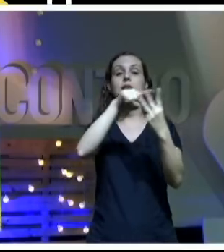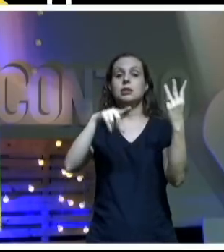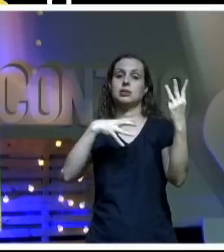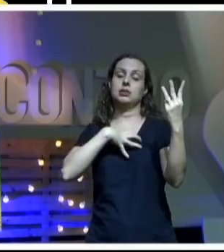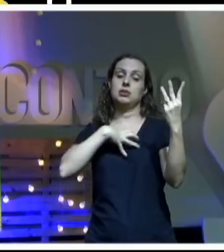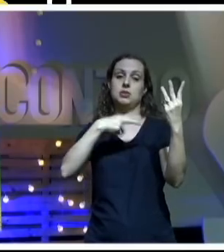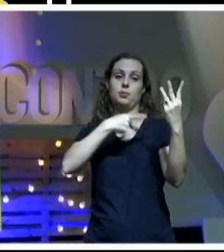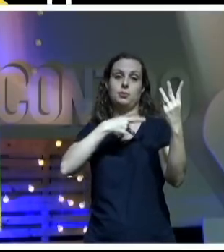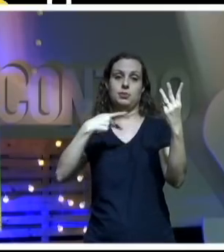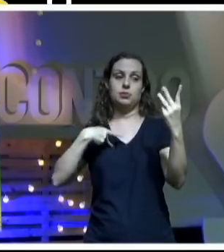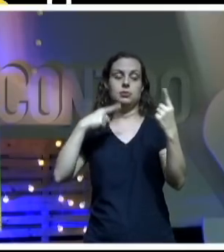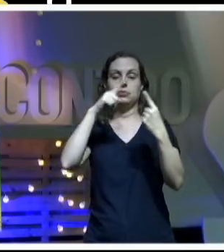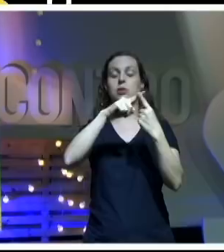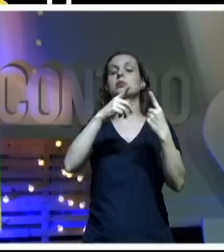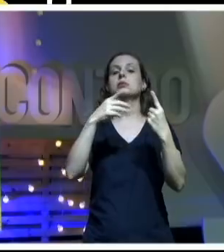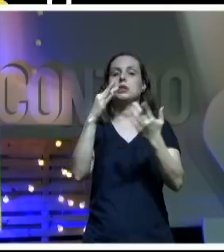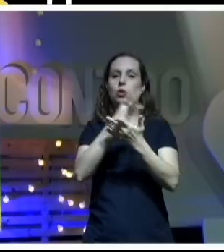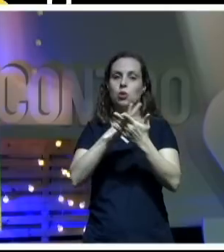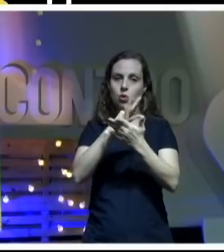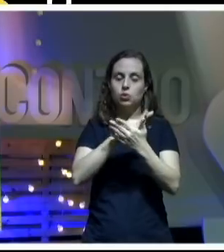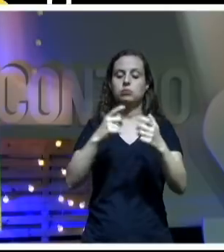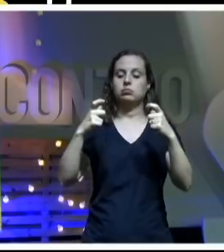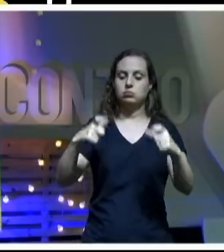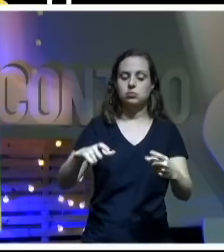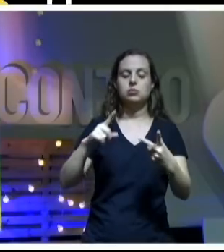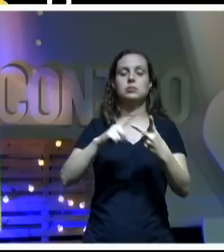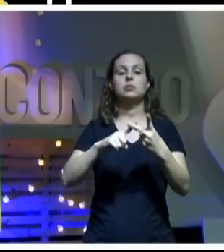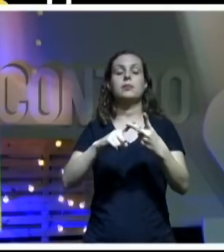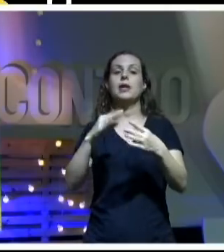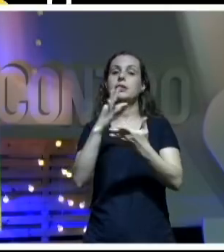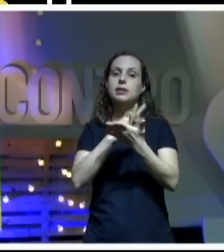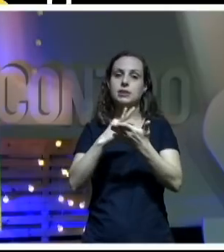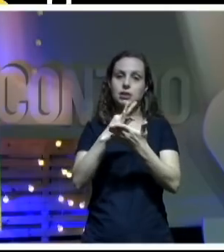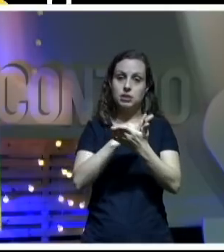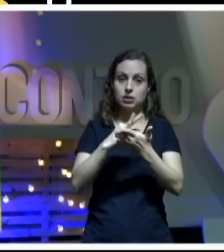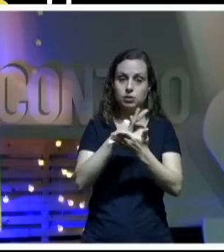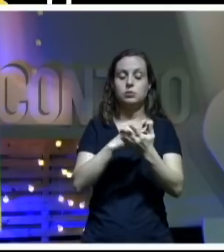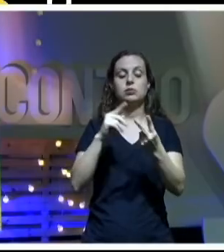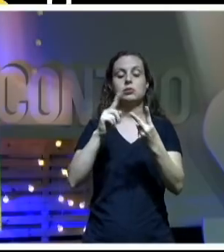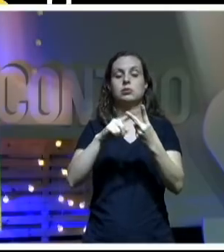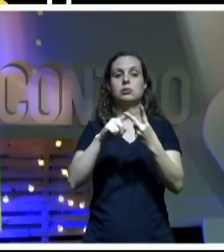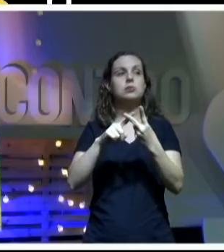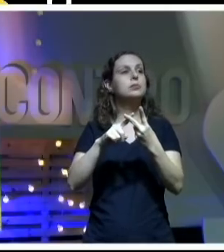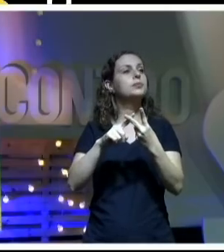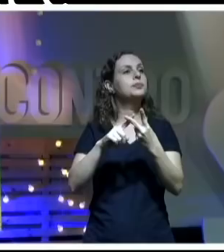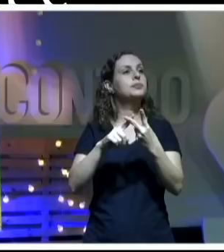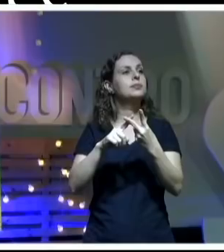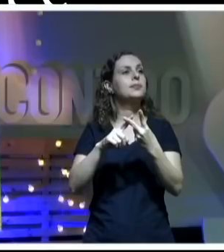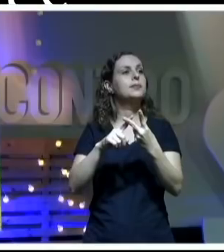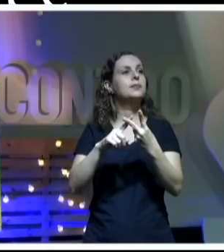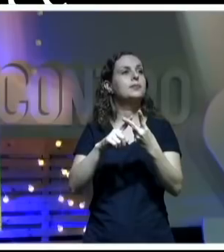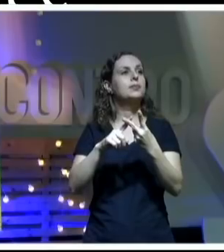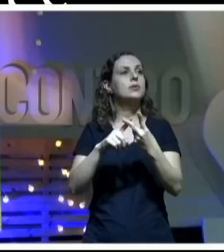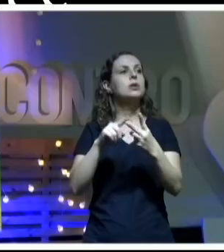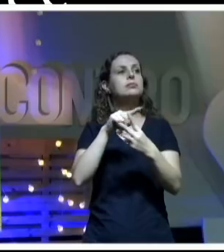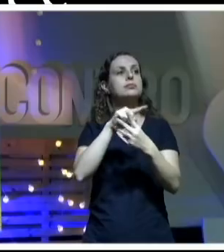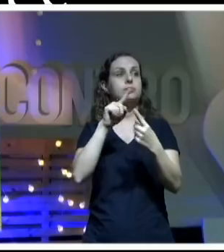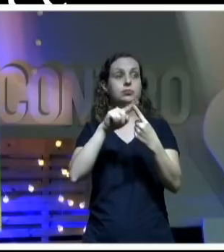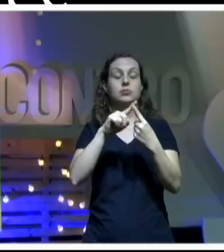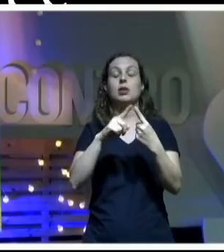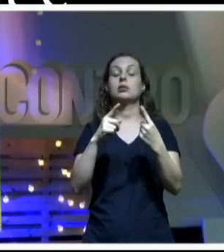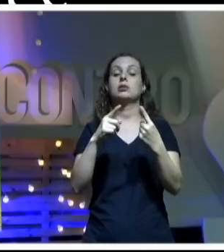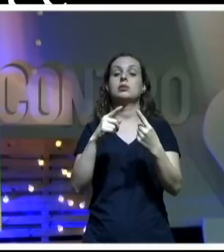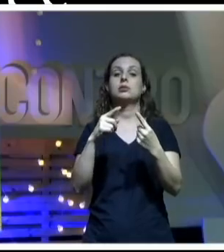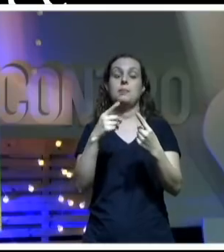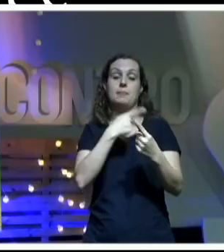pastores o pastor e teólogo local o pastor e teólogo popular e pastor e teólogo eclesial quem são esses caras o pastor e teólogo